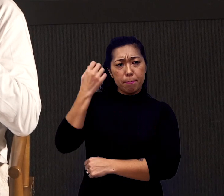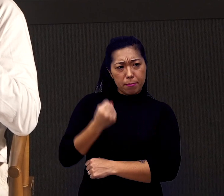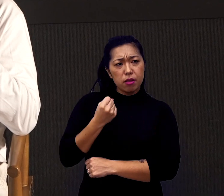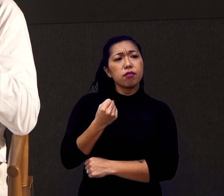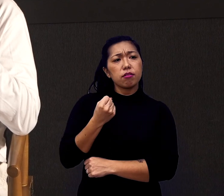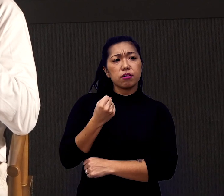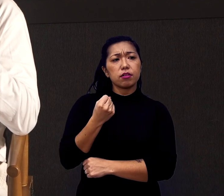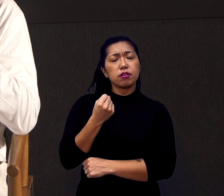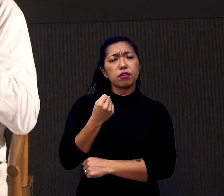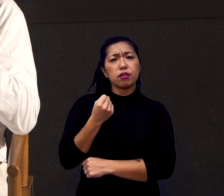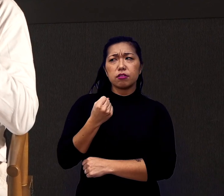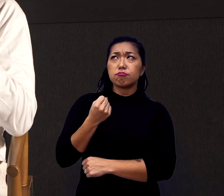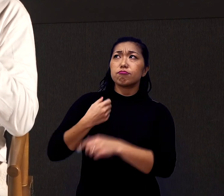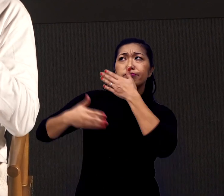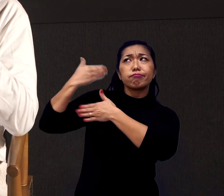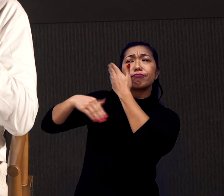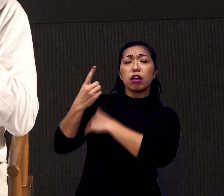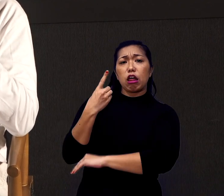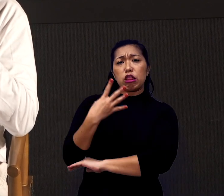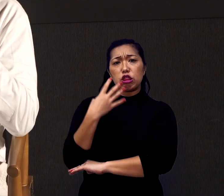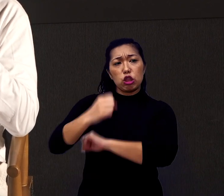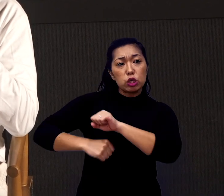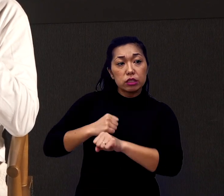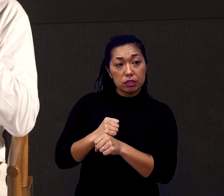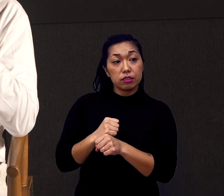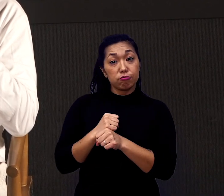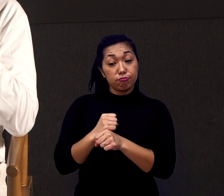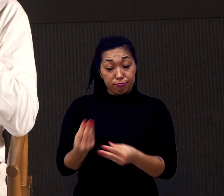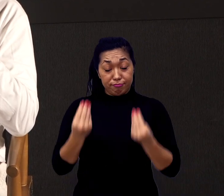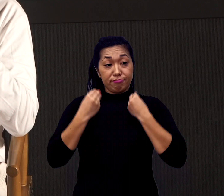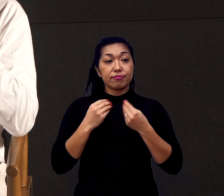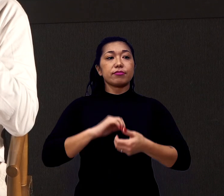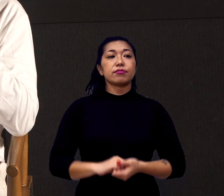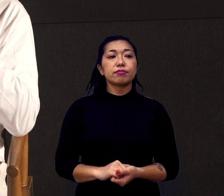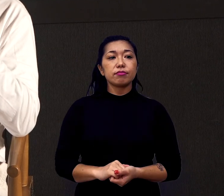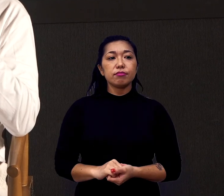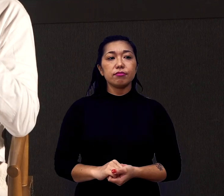encontrar sem a camisa branca nos últimos 14 anos, foi um parente meu.